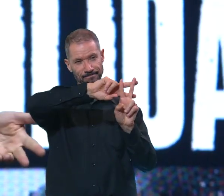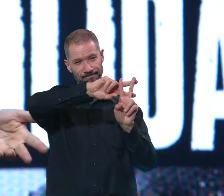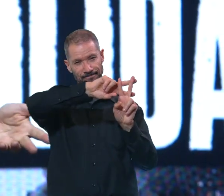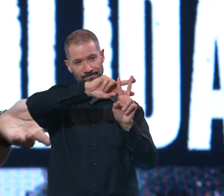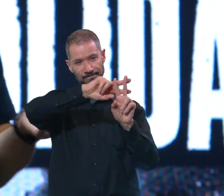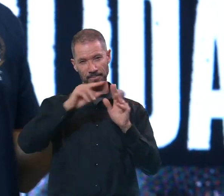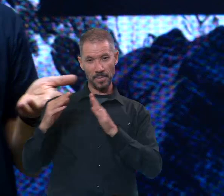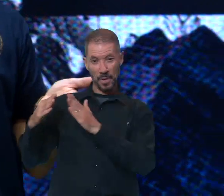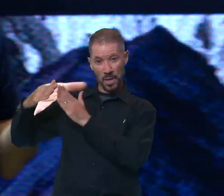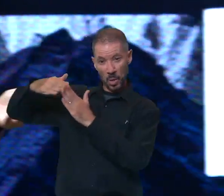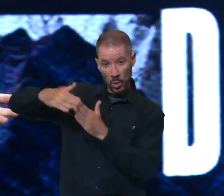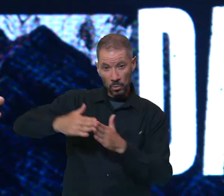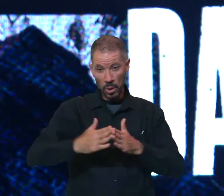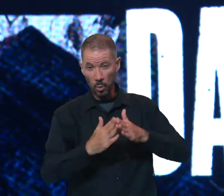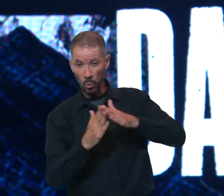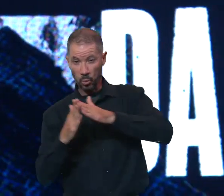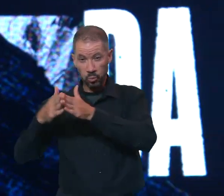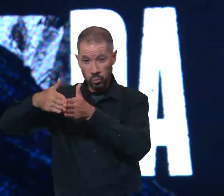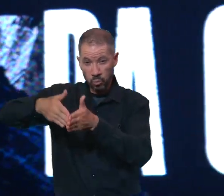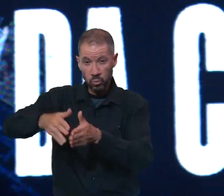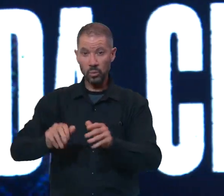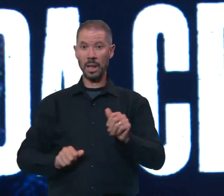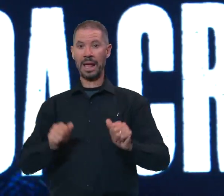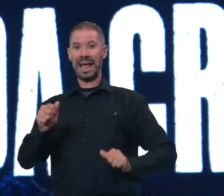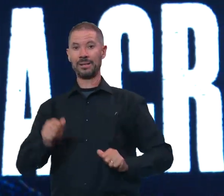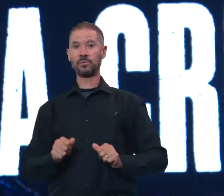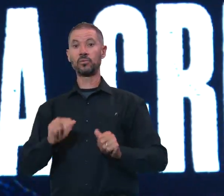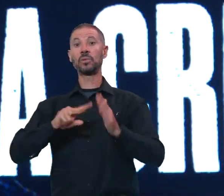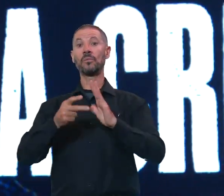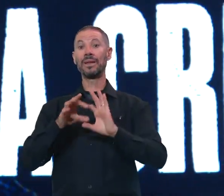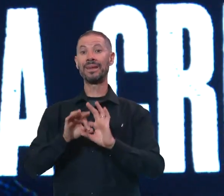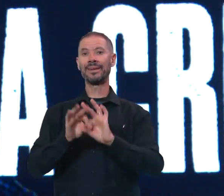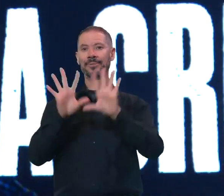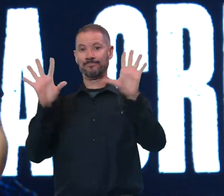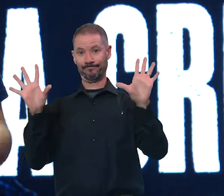O naufrágio, no livro de Atos, foi um livramento.